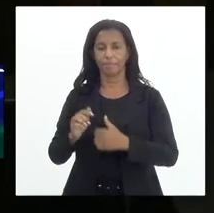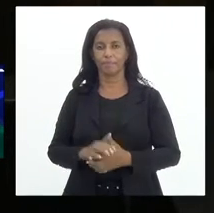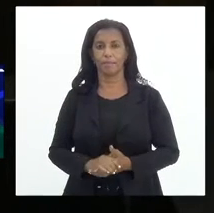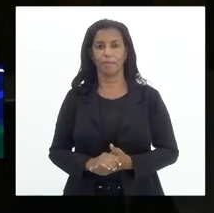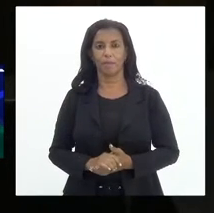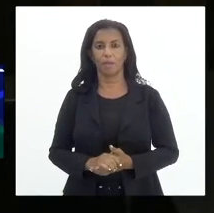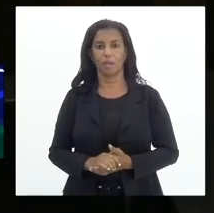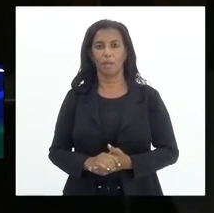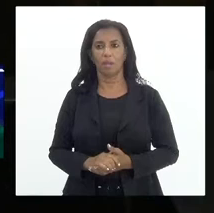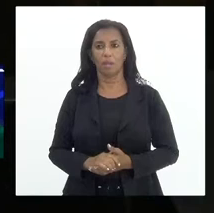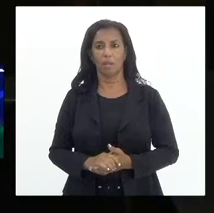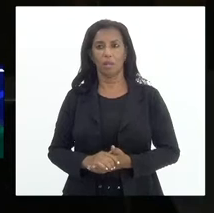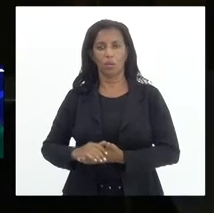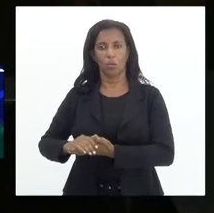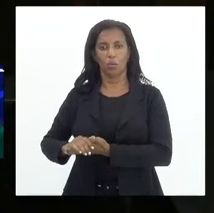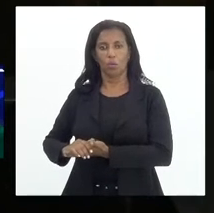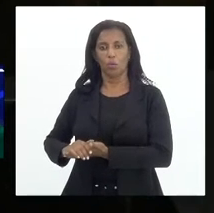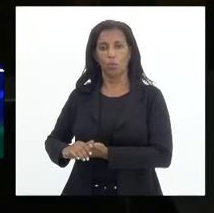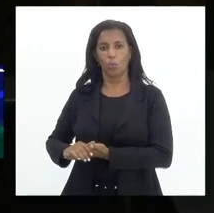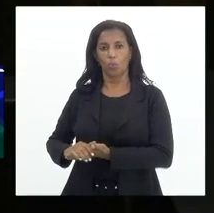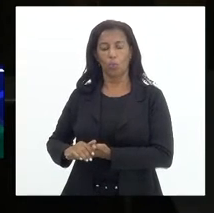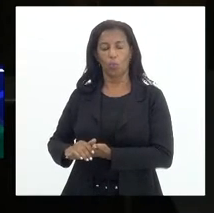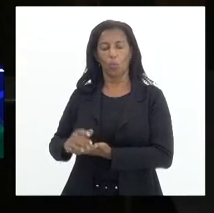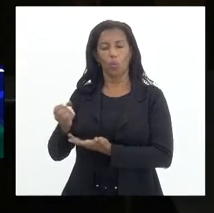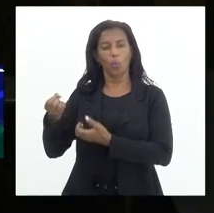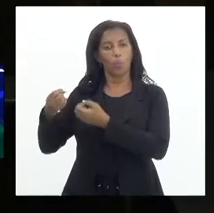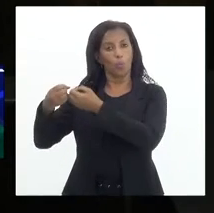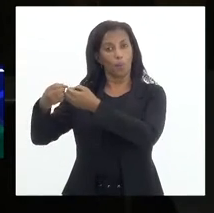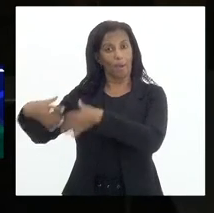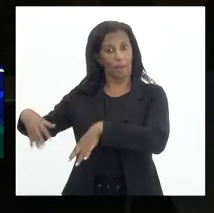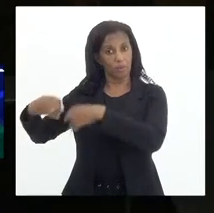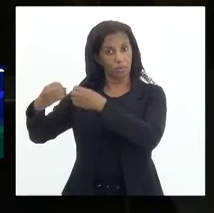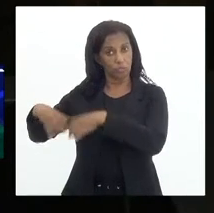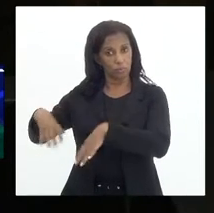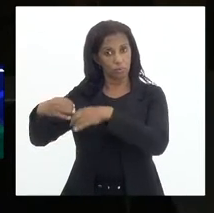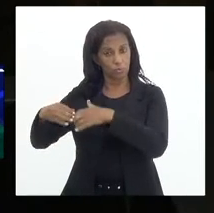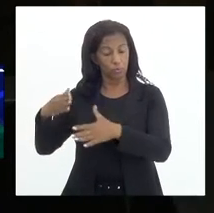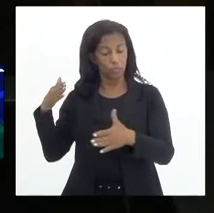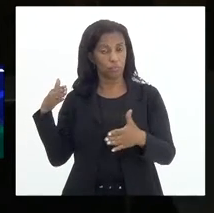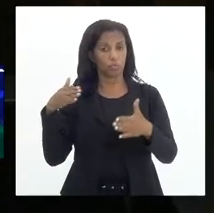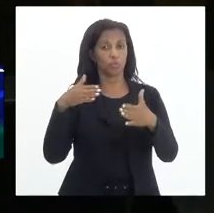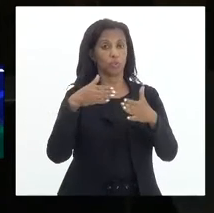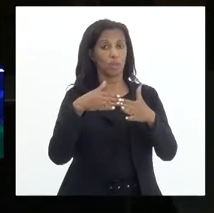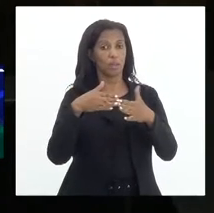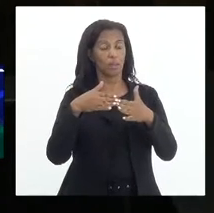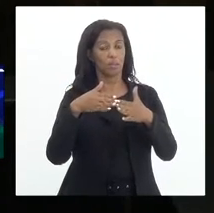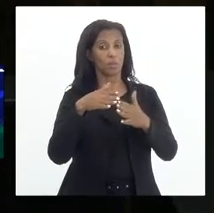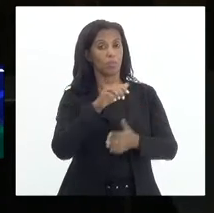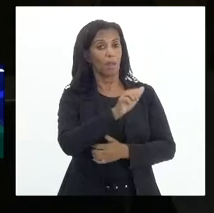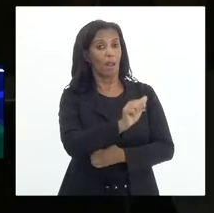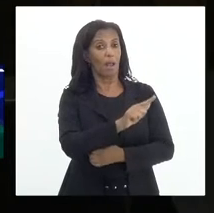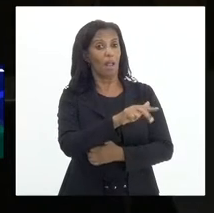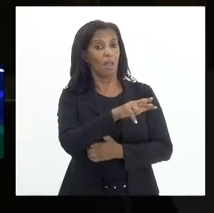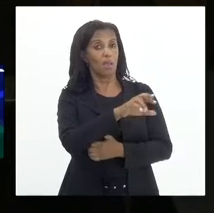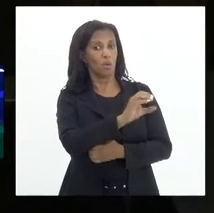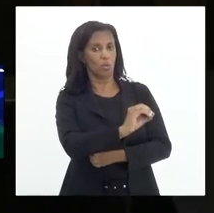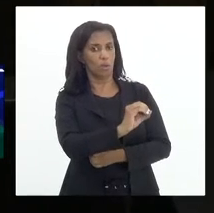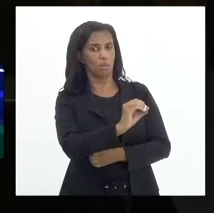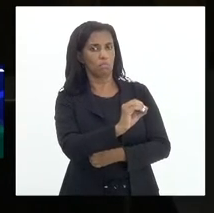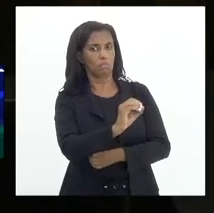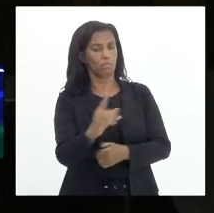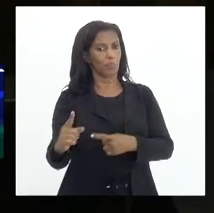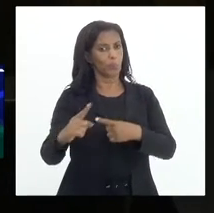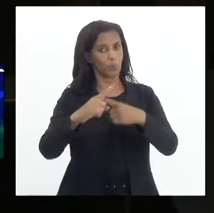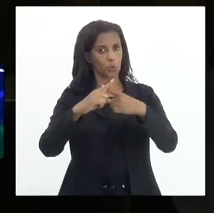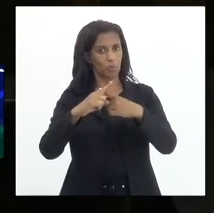o volume consumido diretamente pelo valor da alíquota, para não ter uma